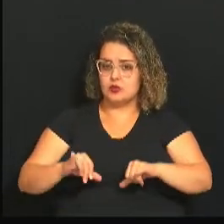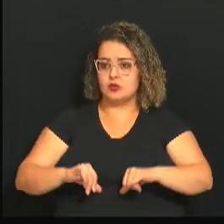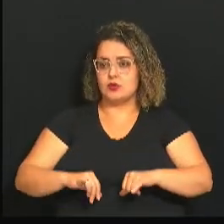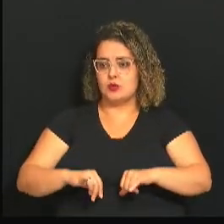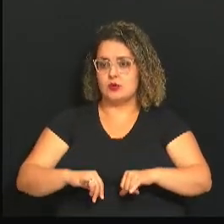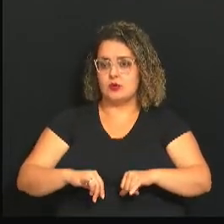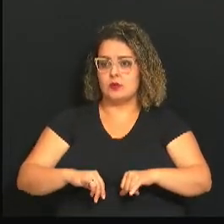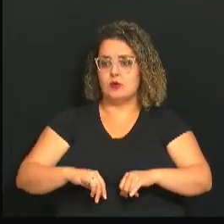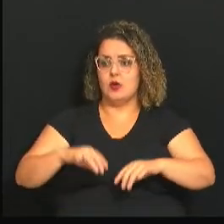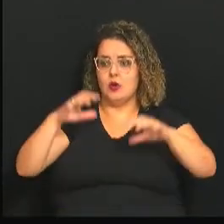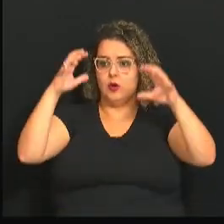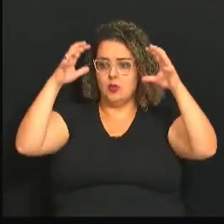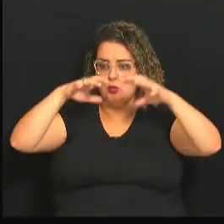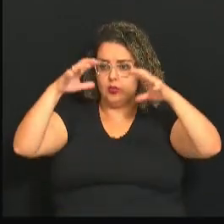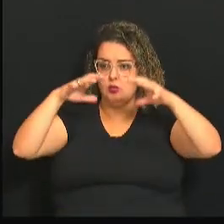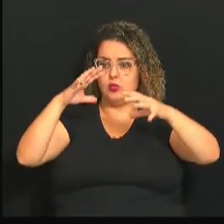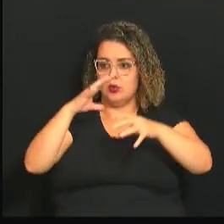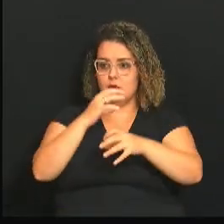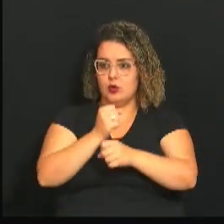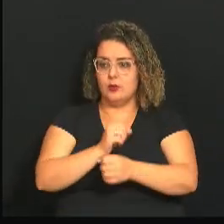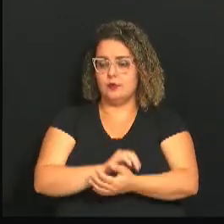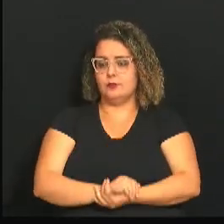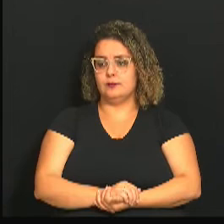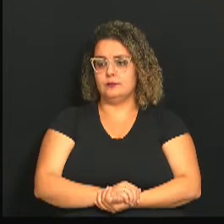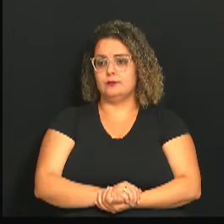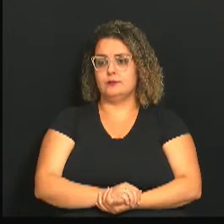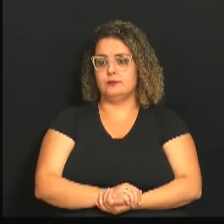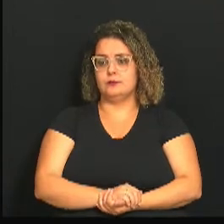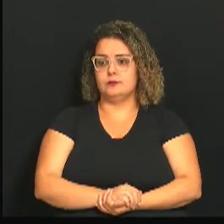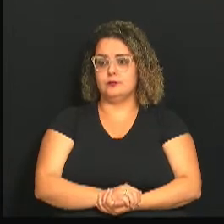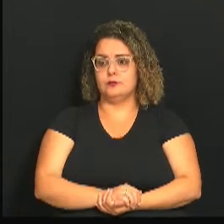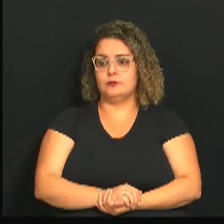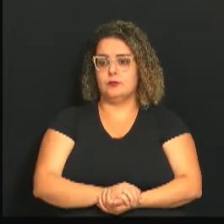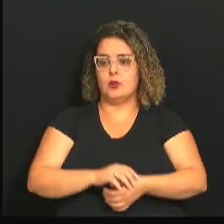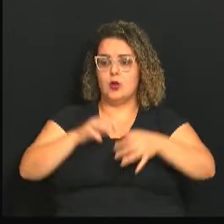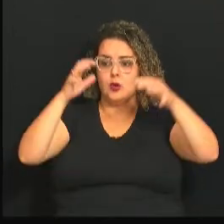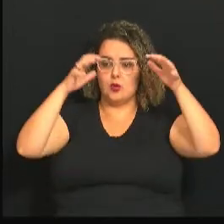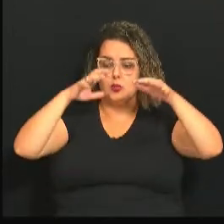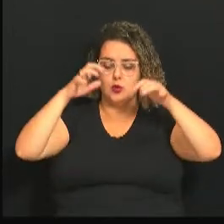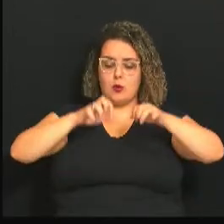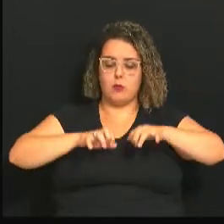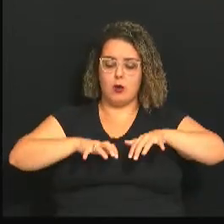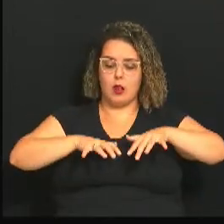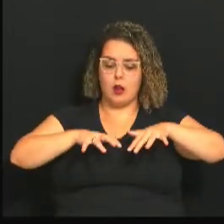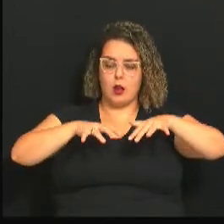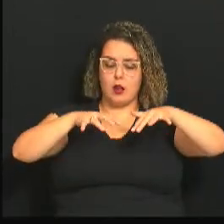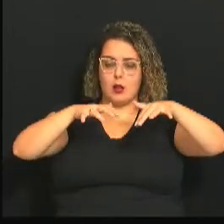eventos climáticos fortes, chuvas muito fortes, né, com inundações. As ruas ficam